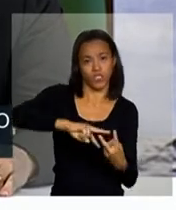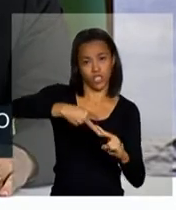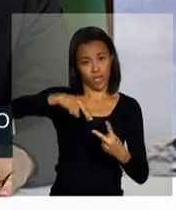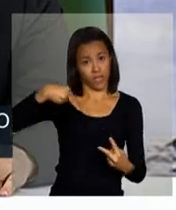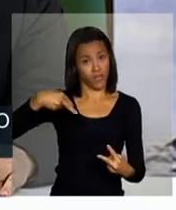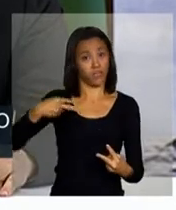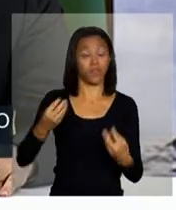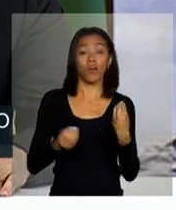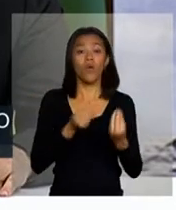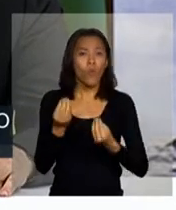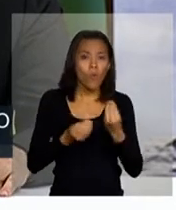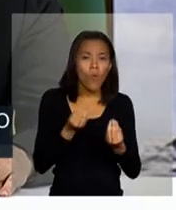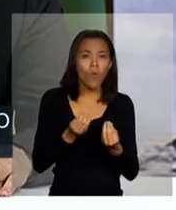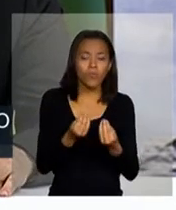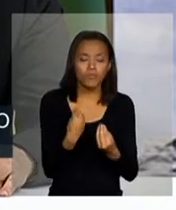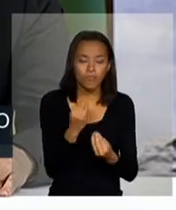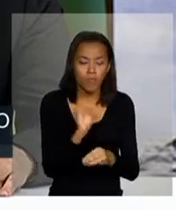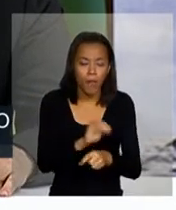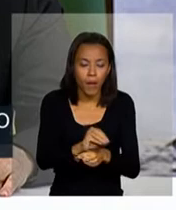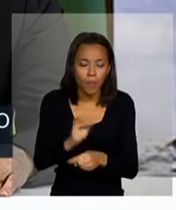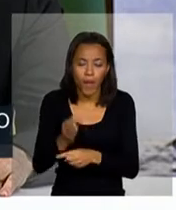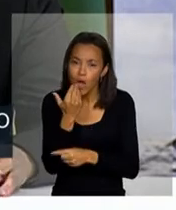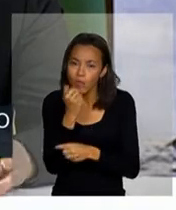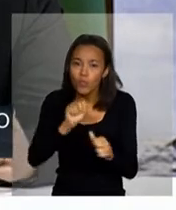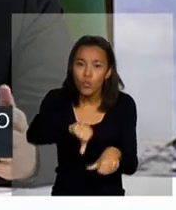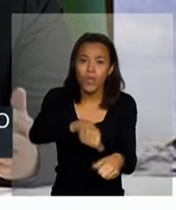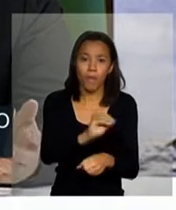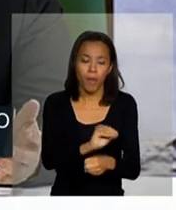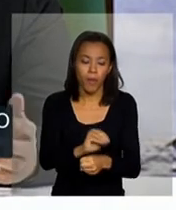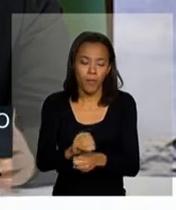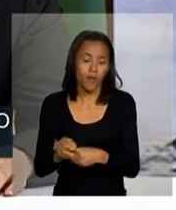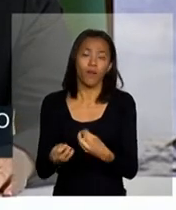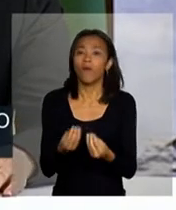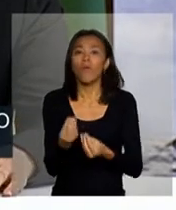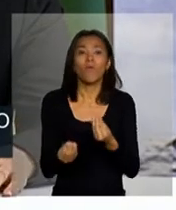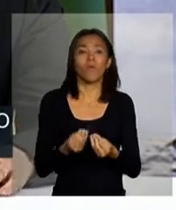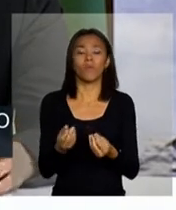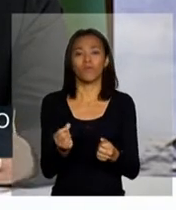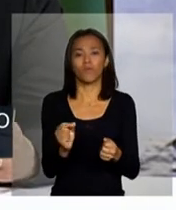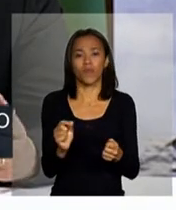melhorar o fator de conversão alimentar, como é que nós podemos usar